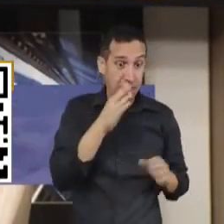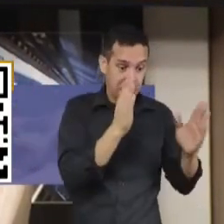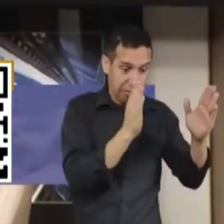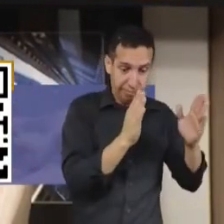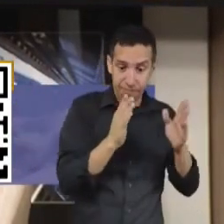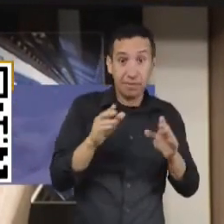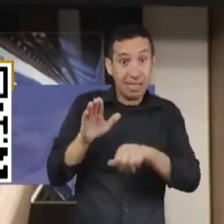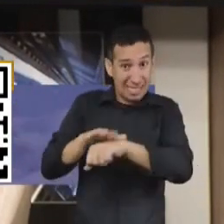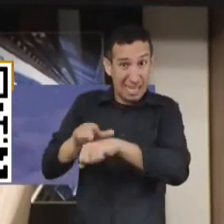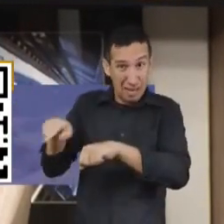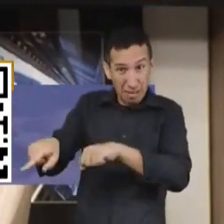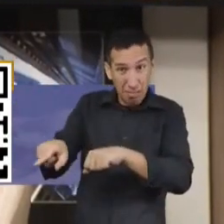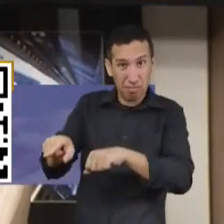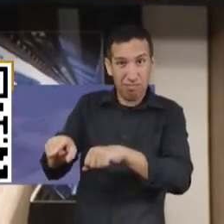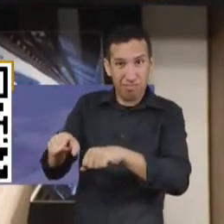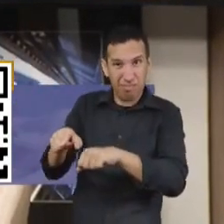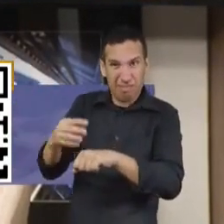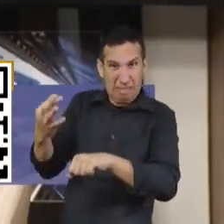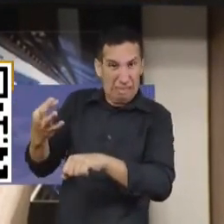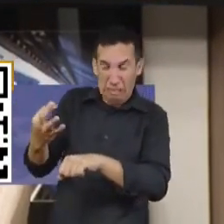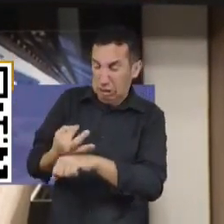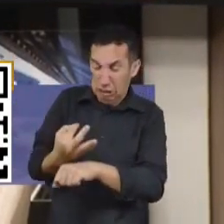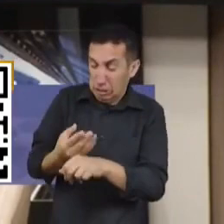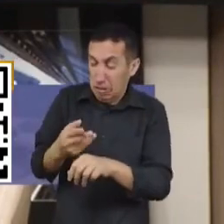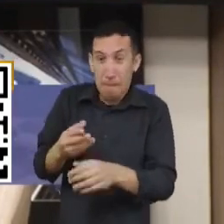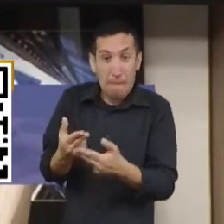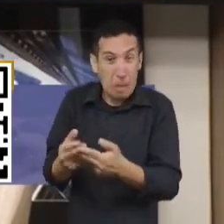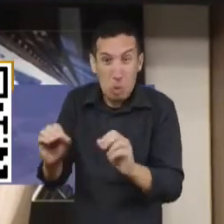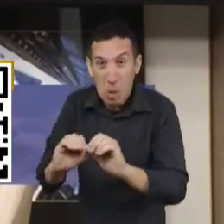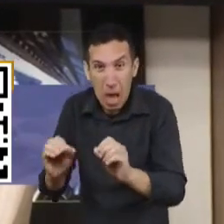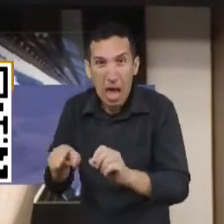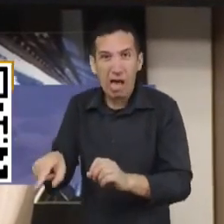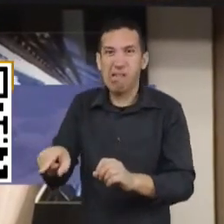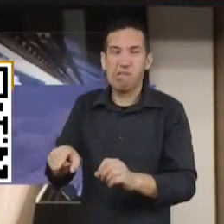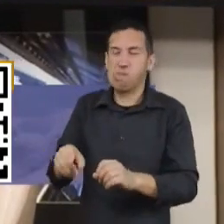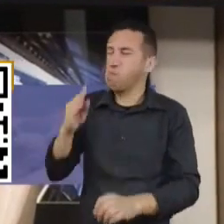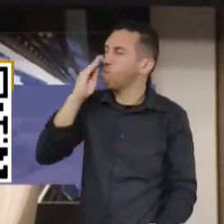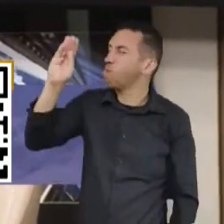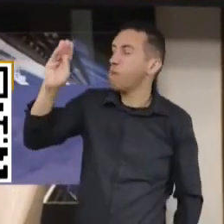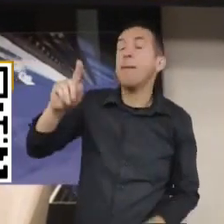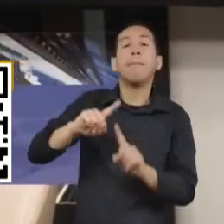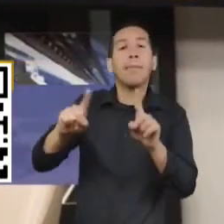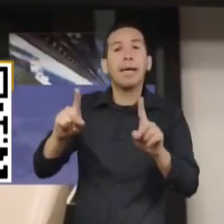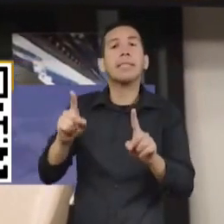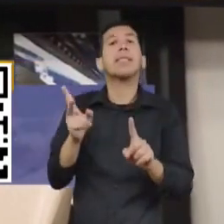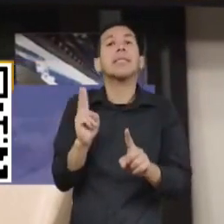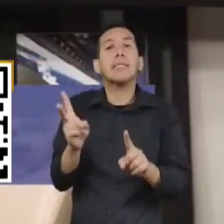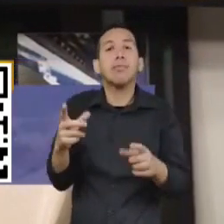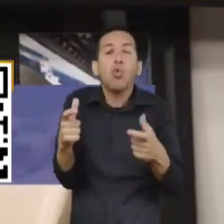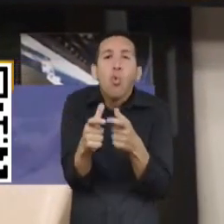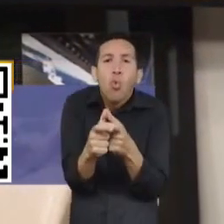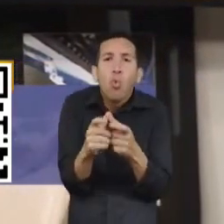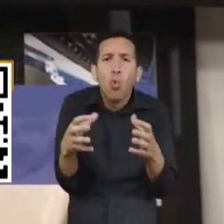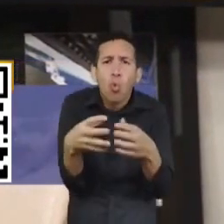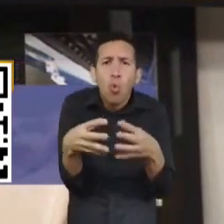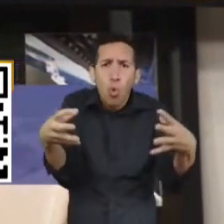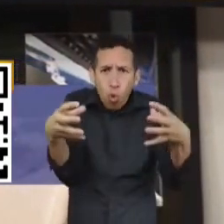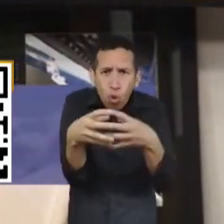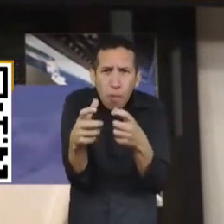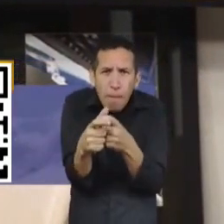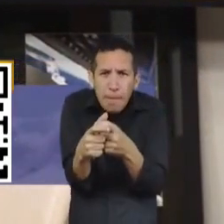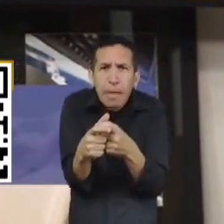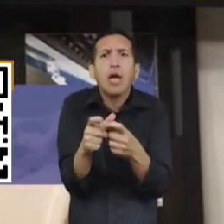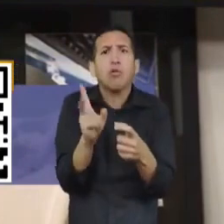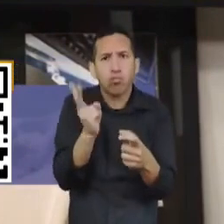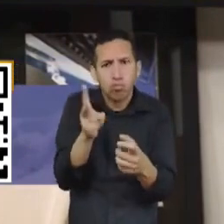de apostasia de intolerância não esqueça que Deus sempre teve um povo fiel ou seja a dentro da igreja sempre